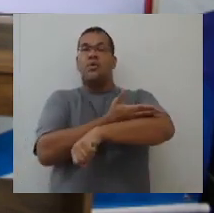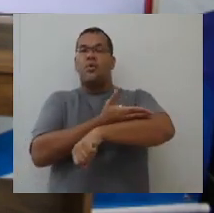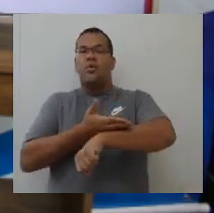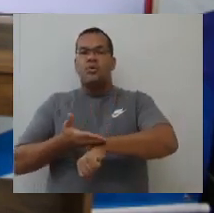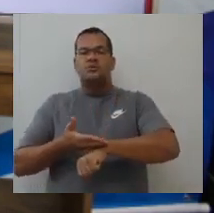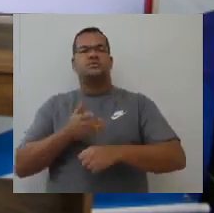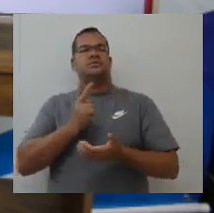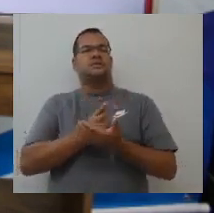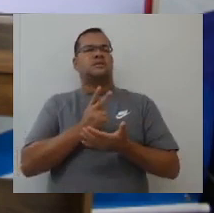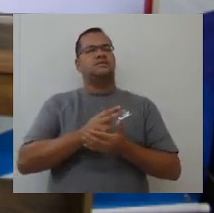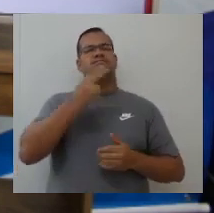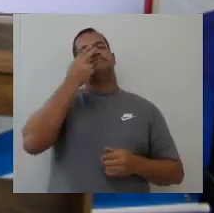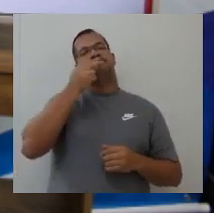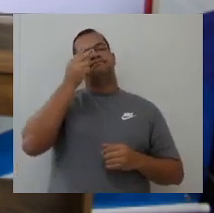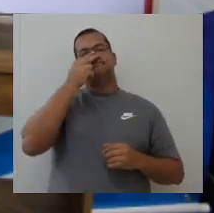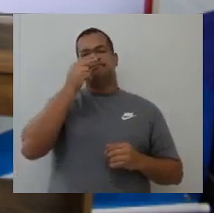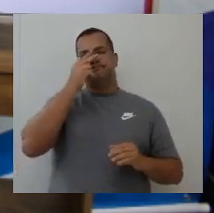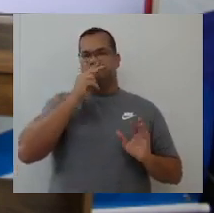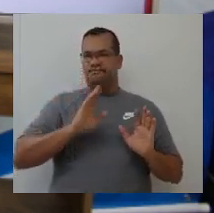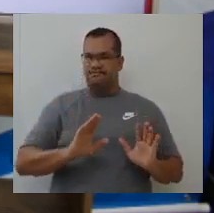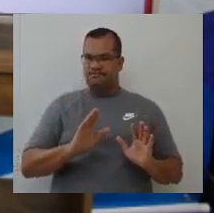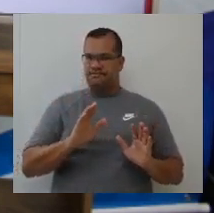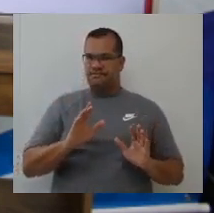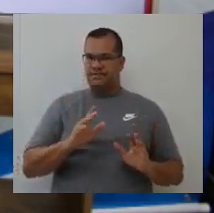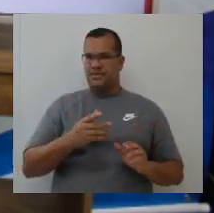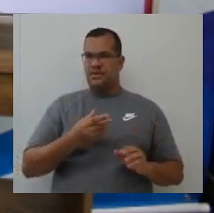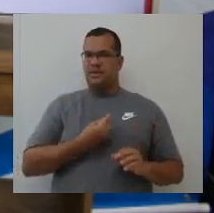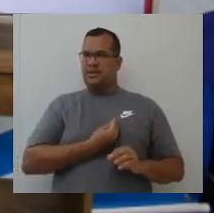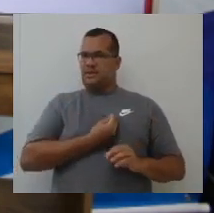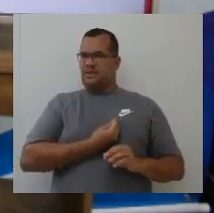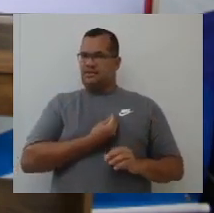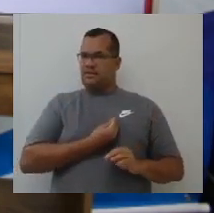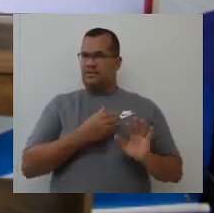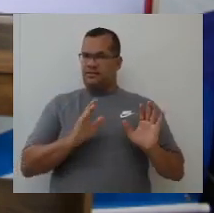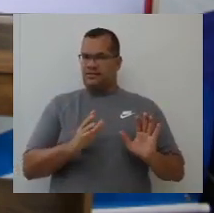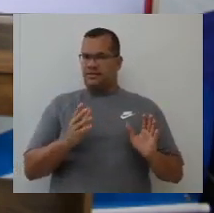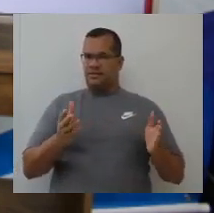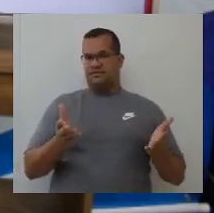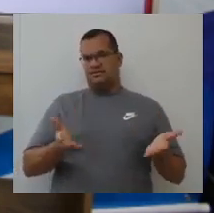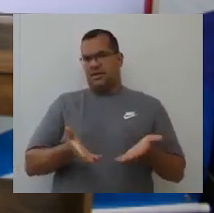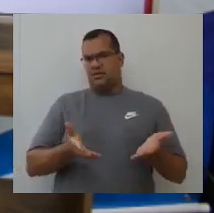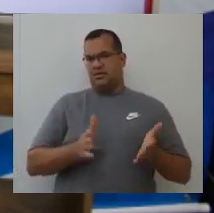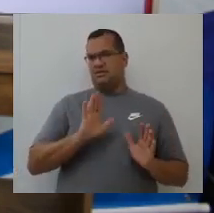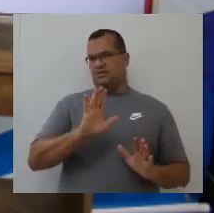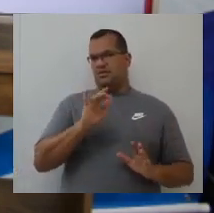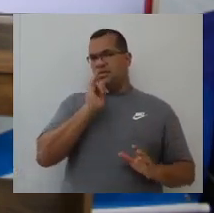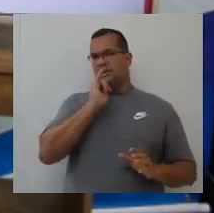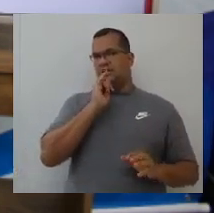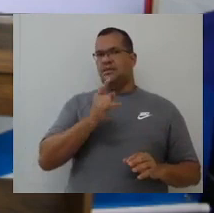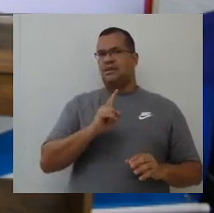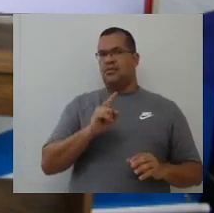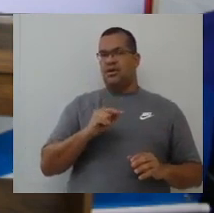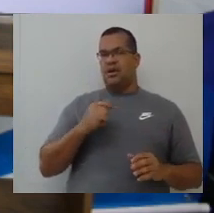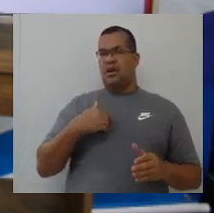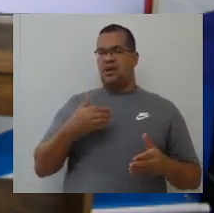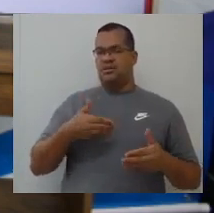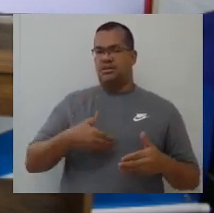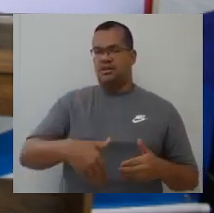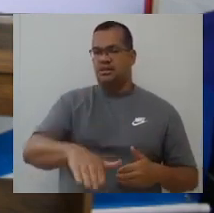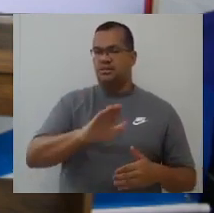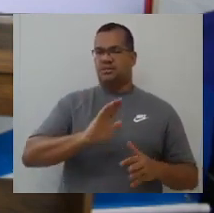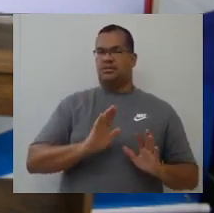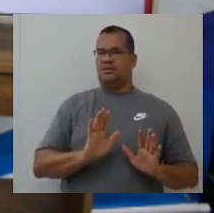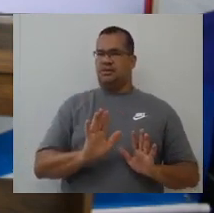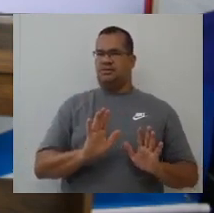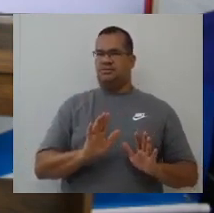realizar repetidamente no meu tempo presente. Mas isso não significa que a ação esteja acontecendo